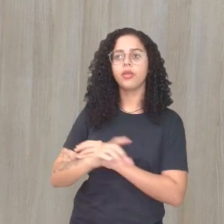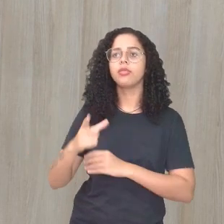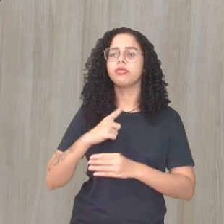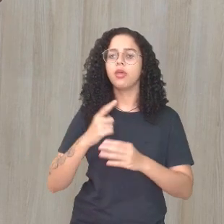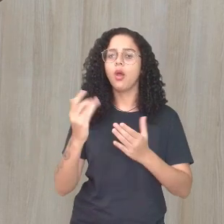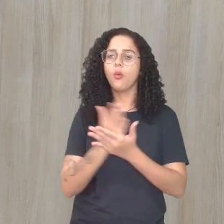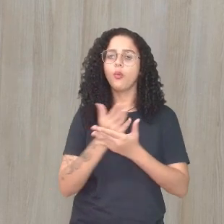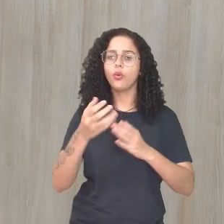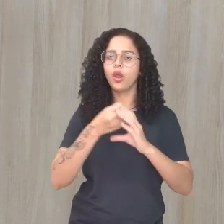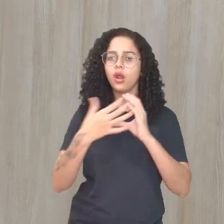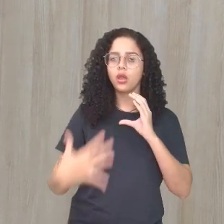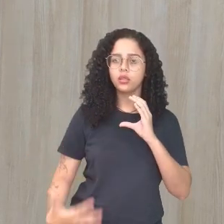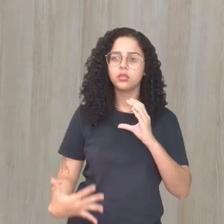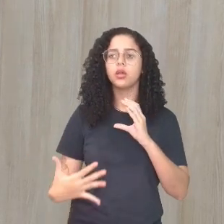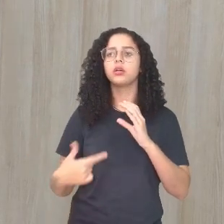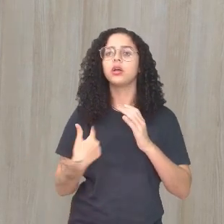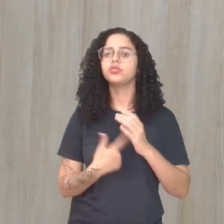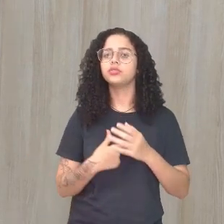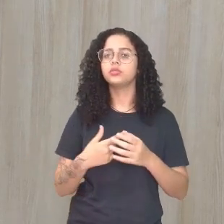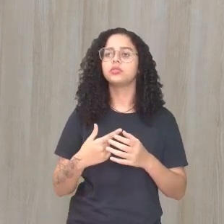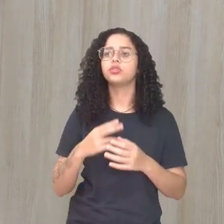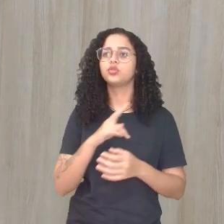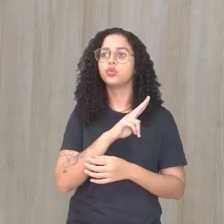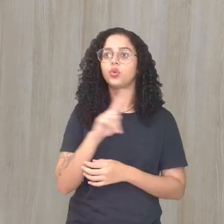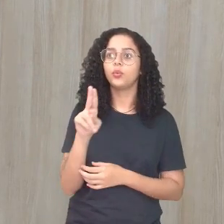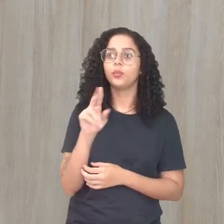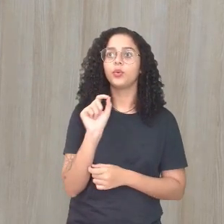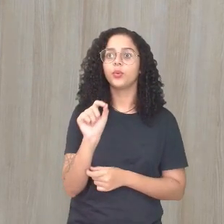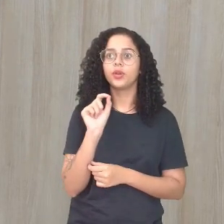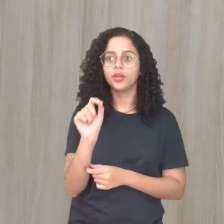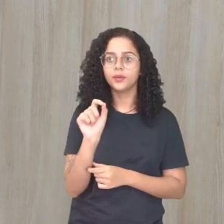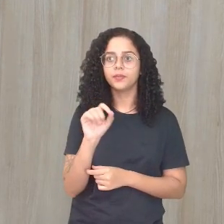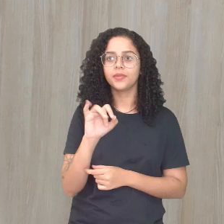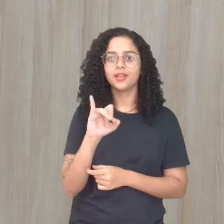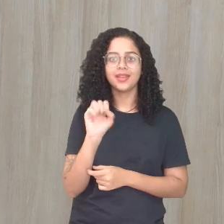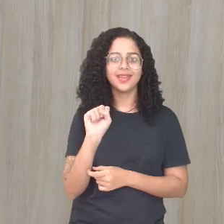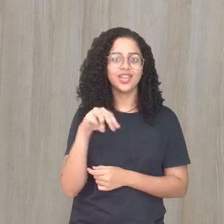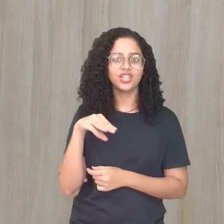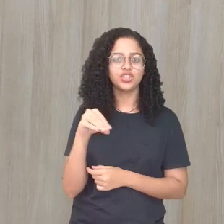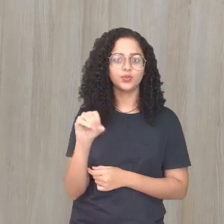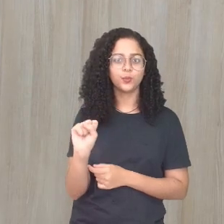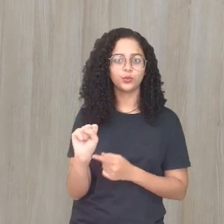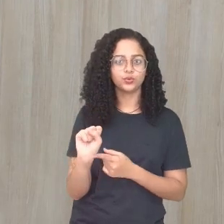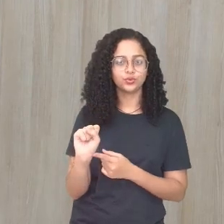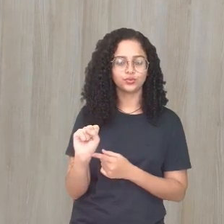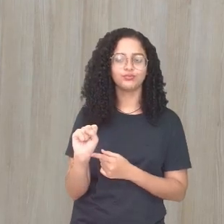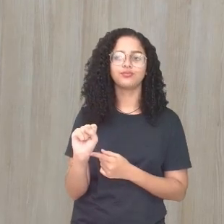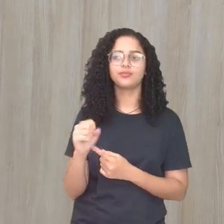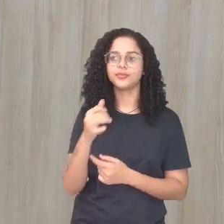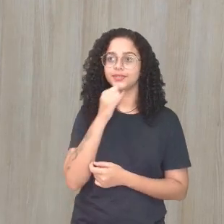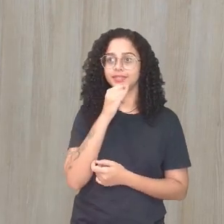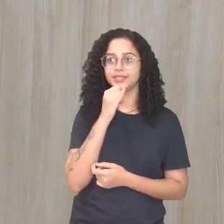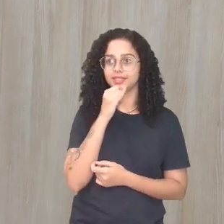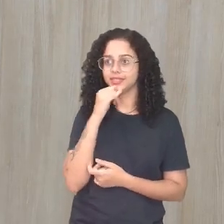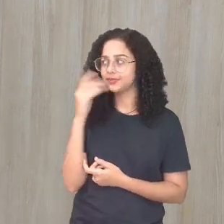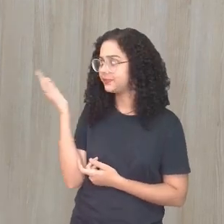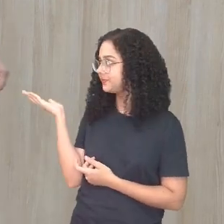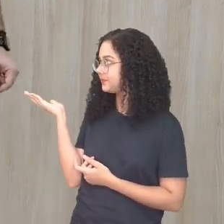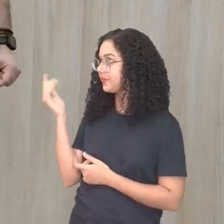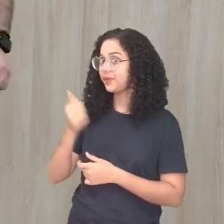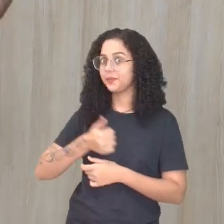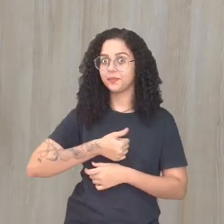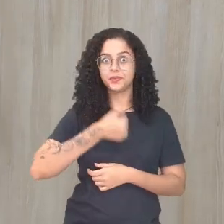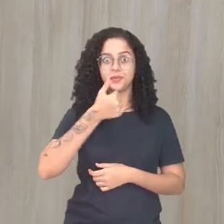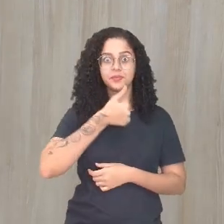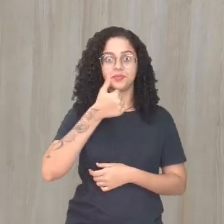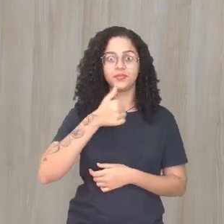algumas características que a gente denominou aqui de ismos. Os ismos, como por exemplo, primeira